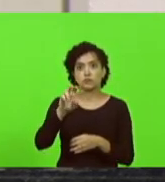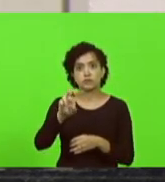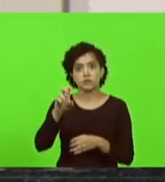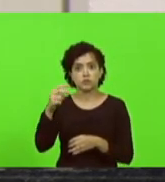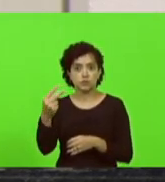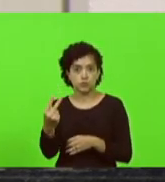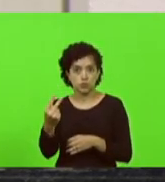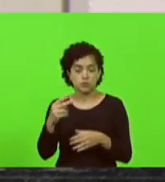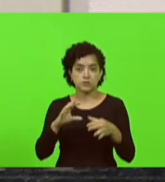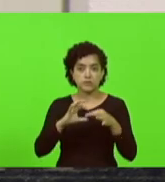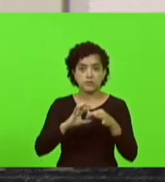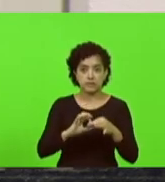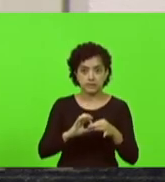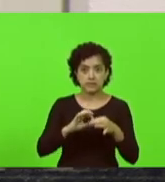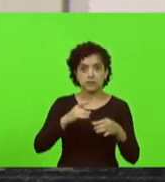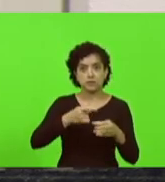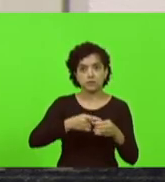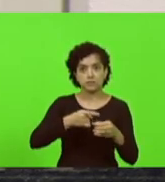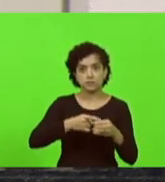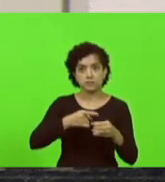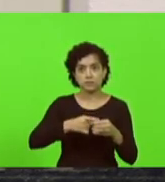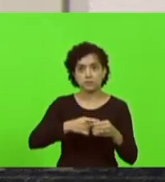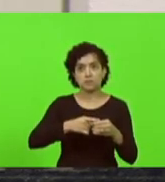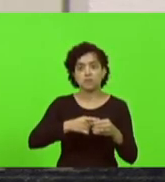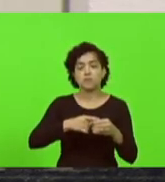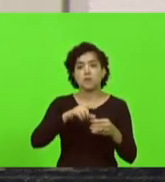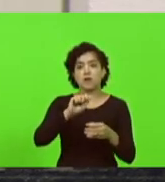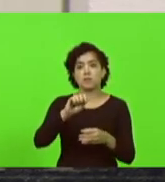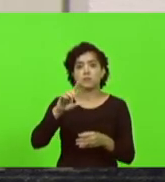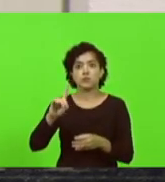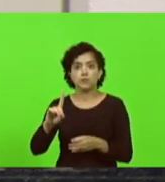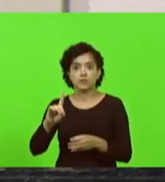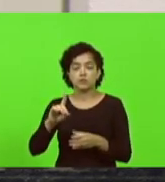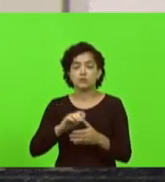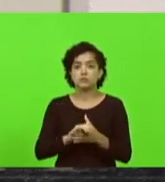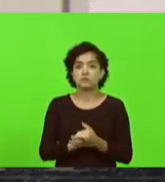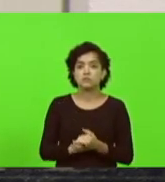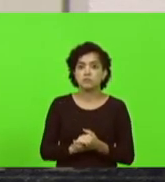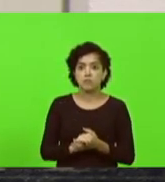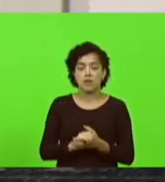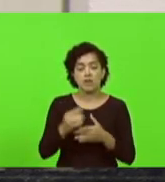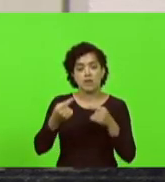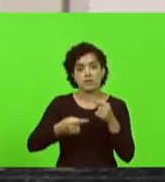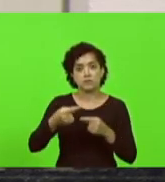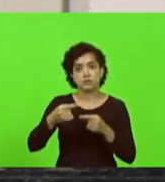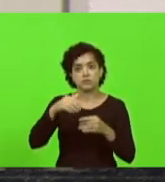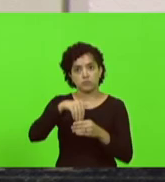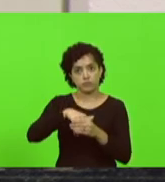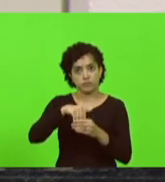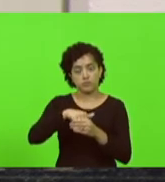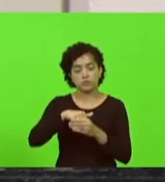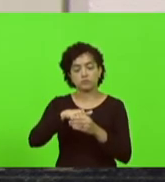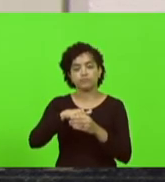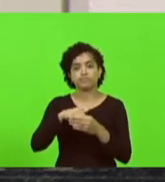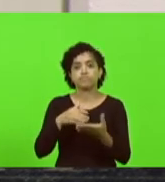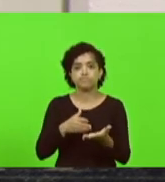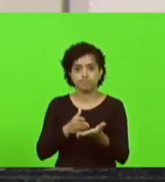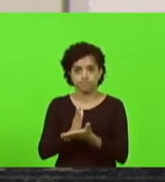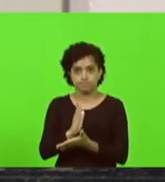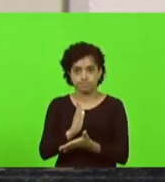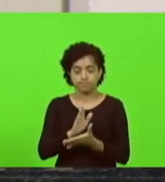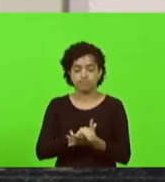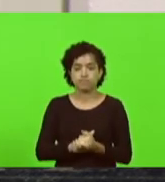que liga os municípios de Abdom Batista a Vale. Em discussão, em votação,